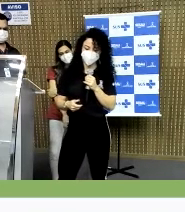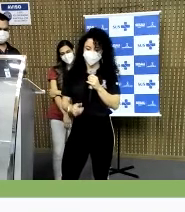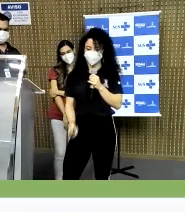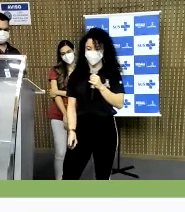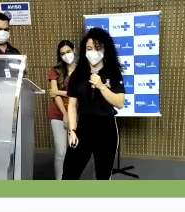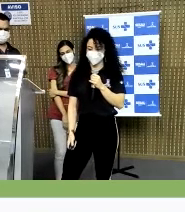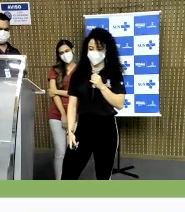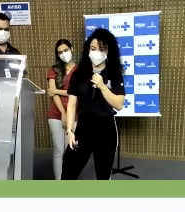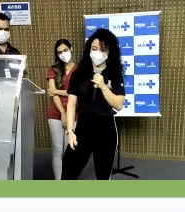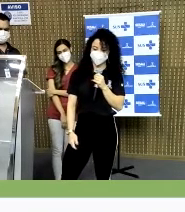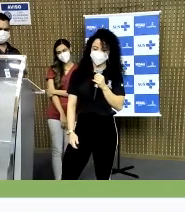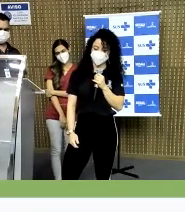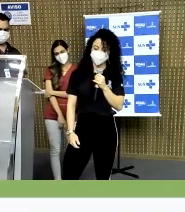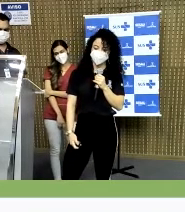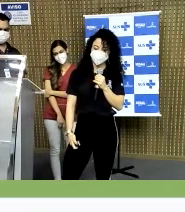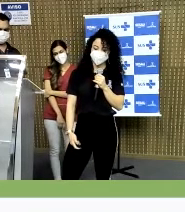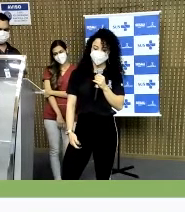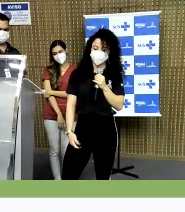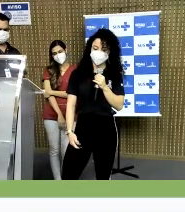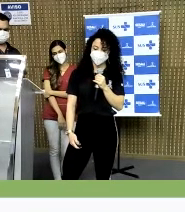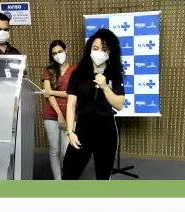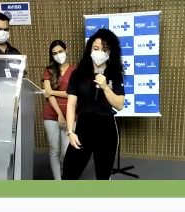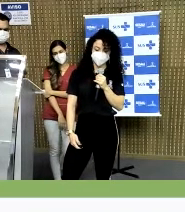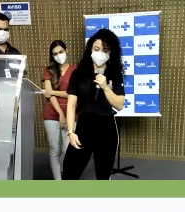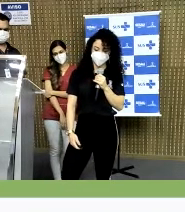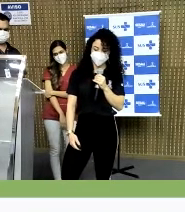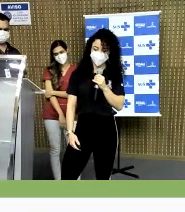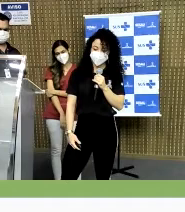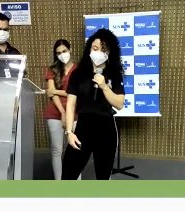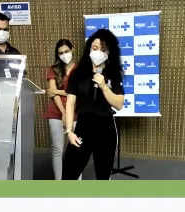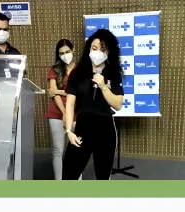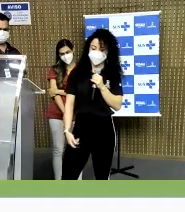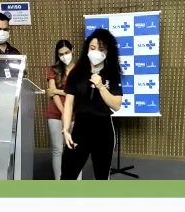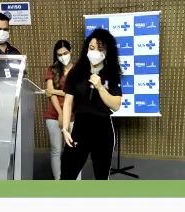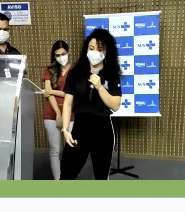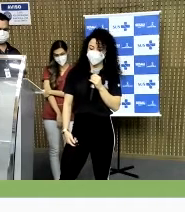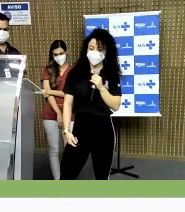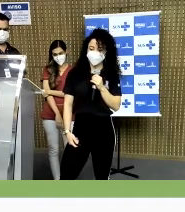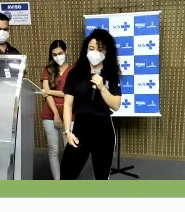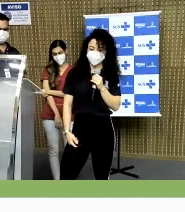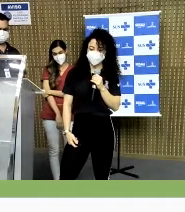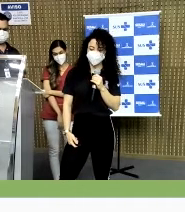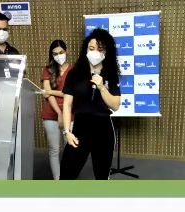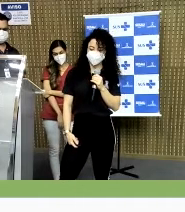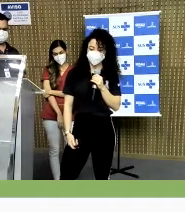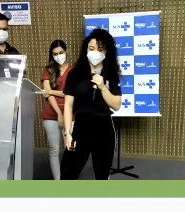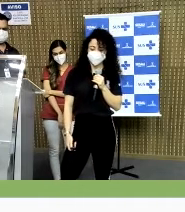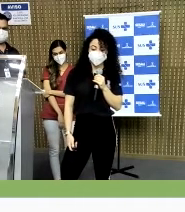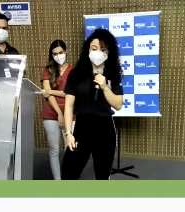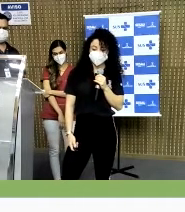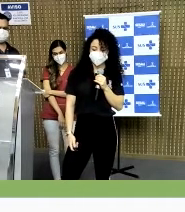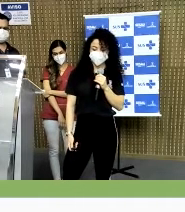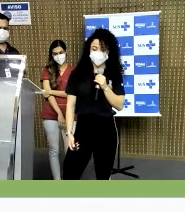em 2020 tivemos 37% de acompanhamento e atendimento, e no primeiro semestre de